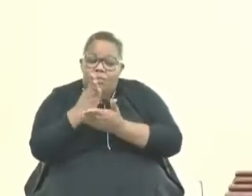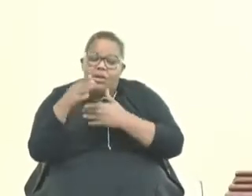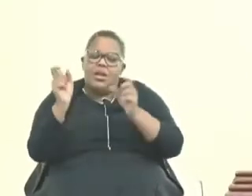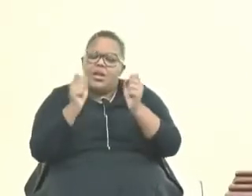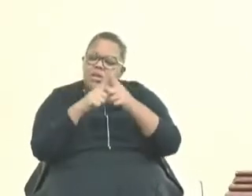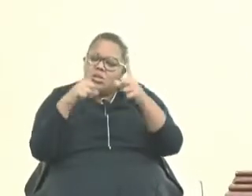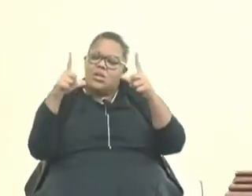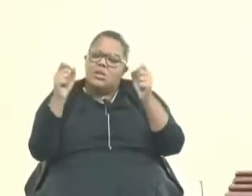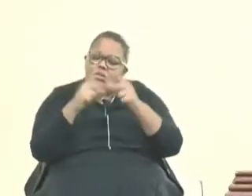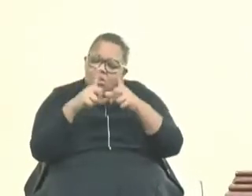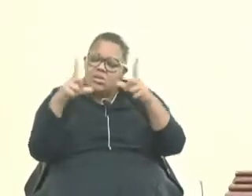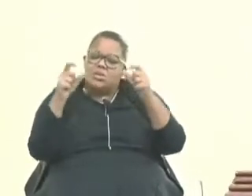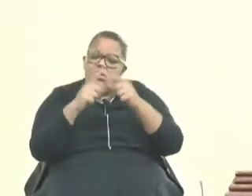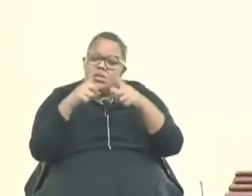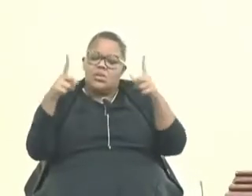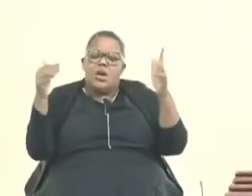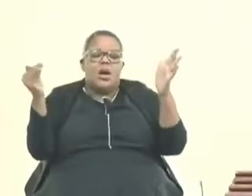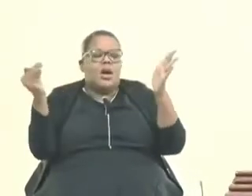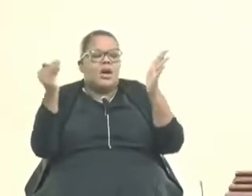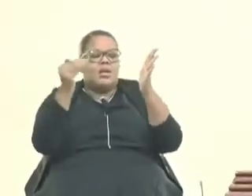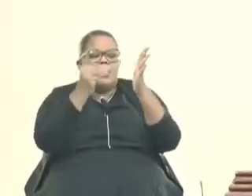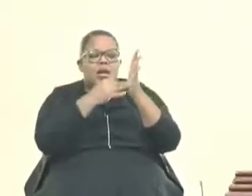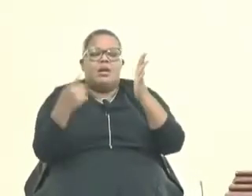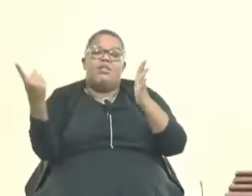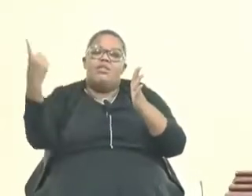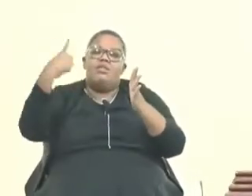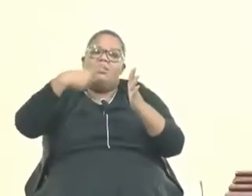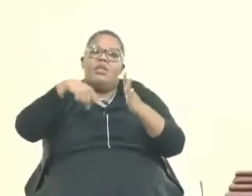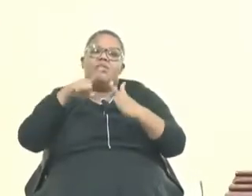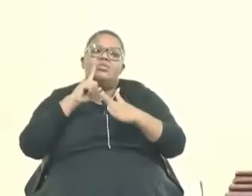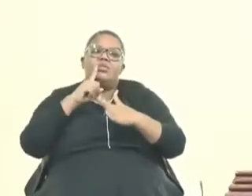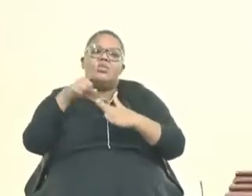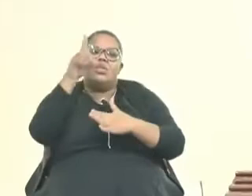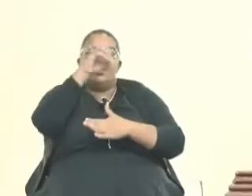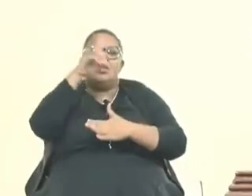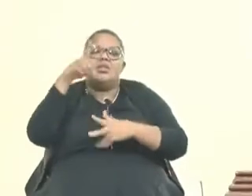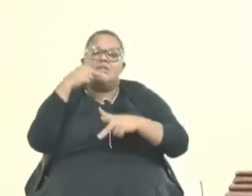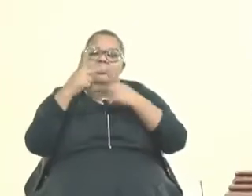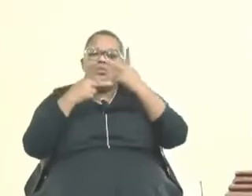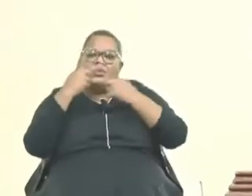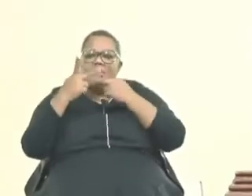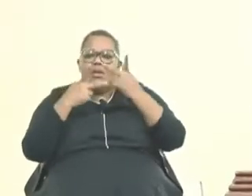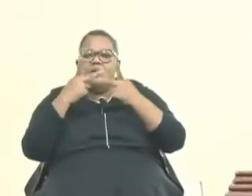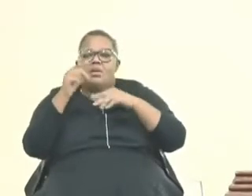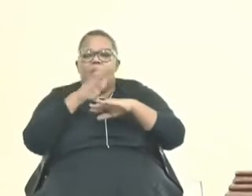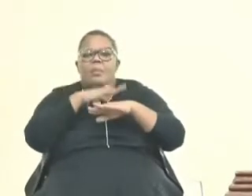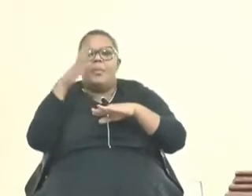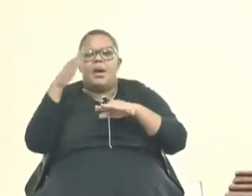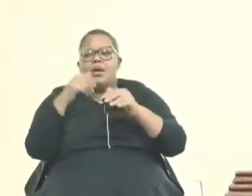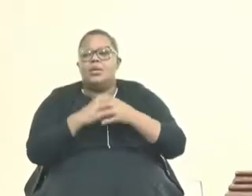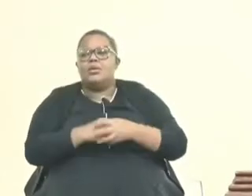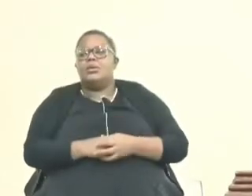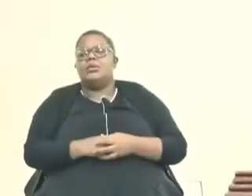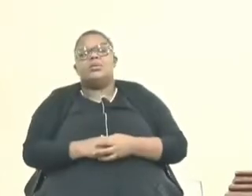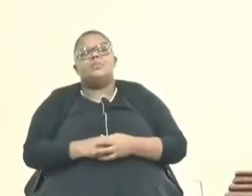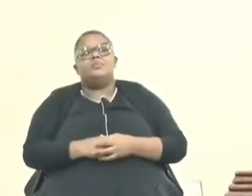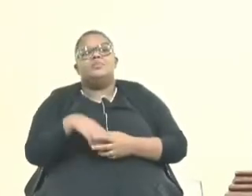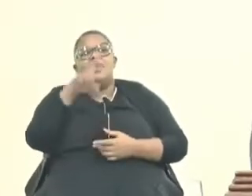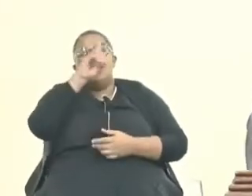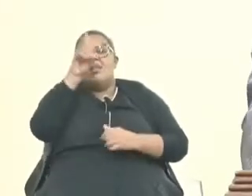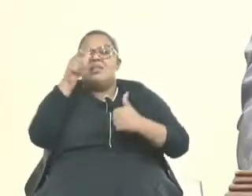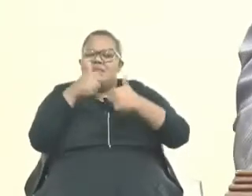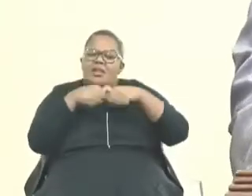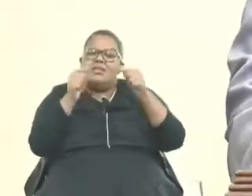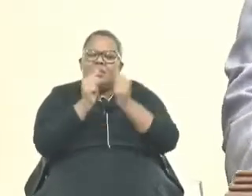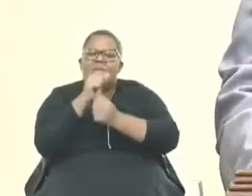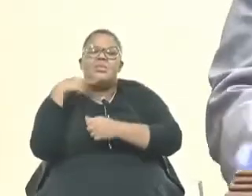dando corda dando corda até que chegou o dia que Deus não falou mais com ele mas eu louvo a Deus porque hoje Deus ainda está falando